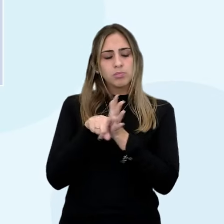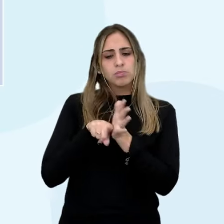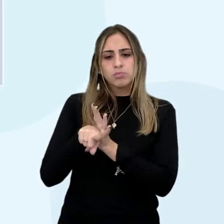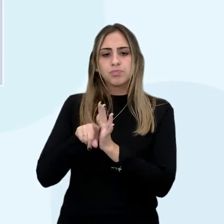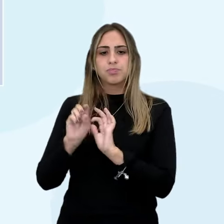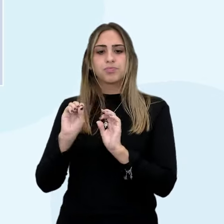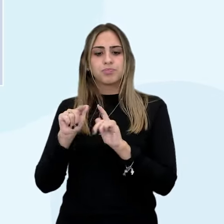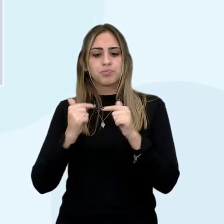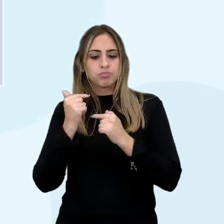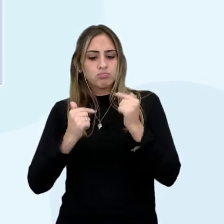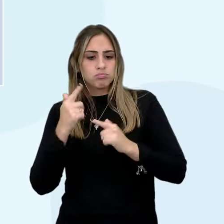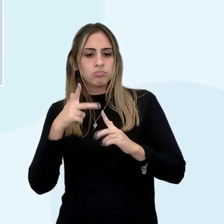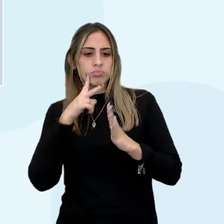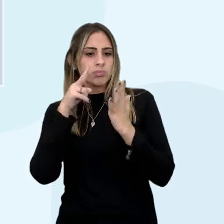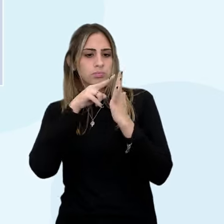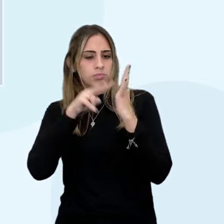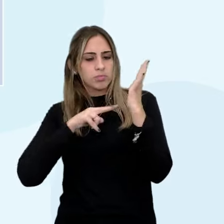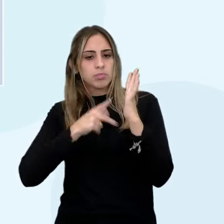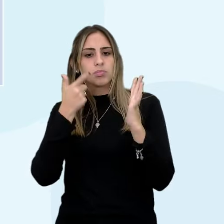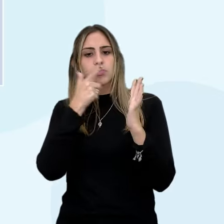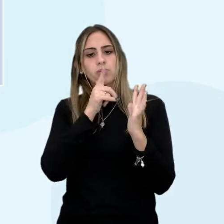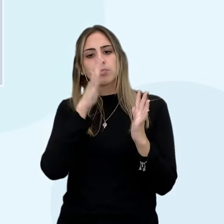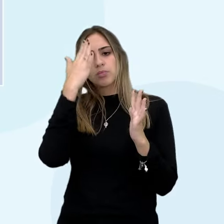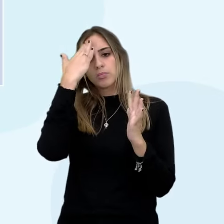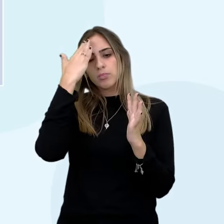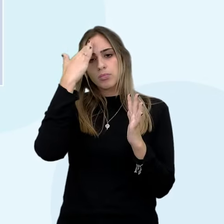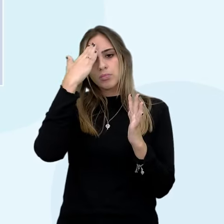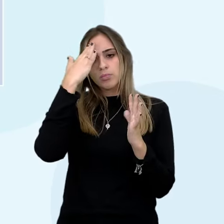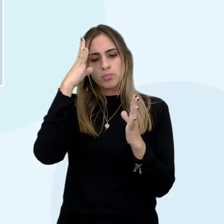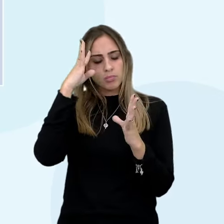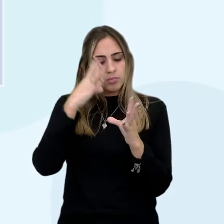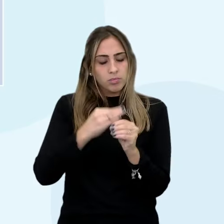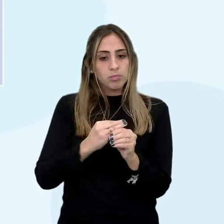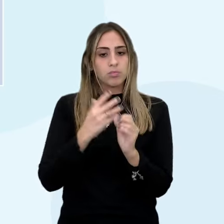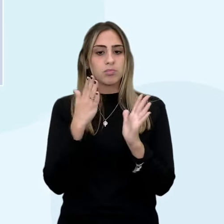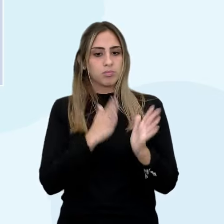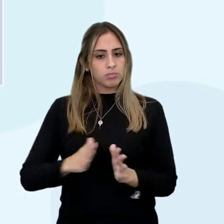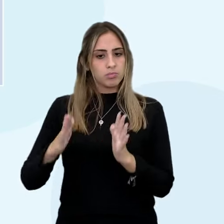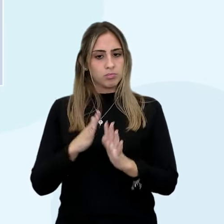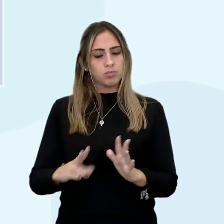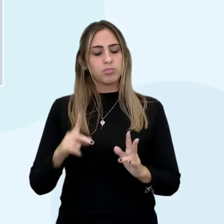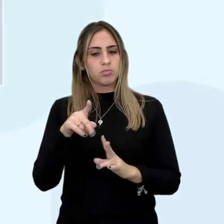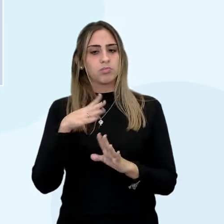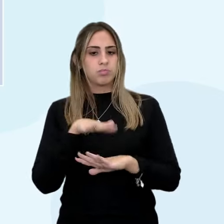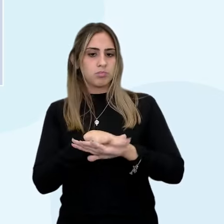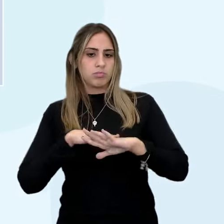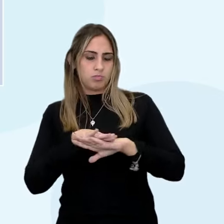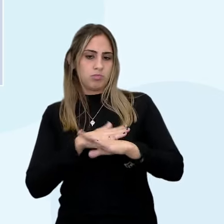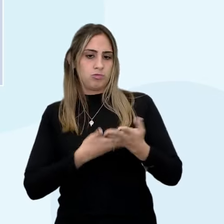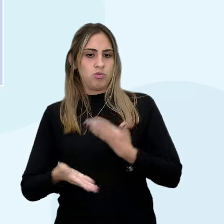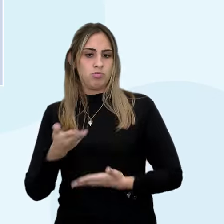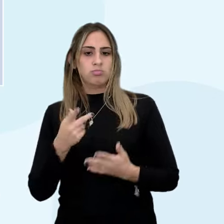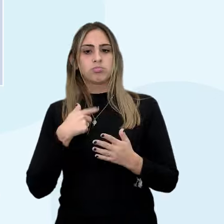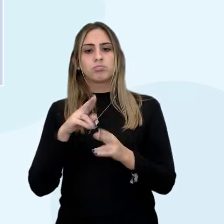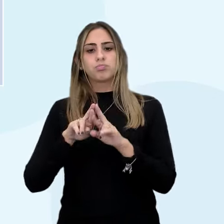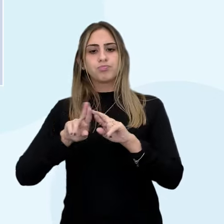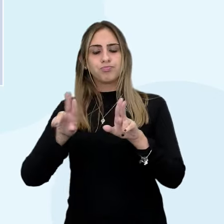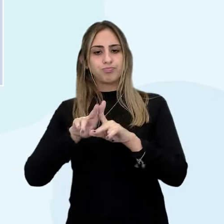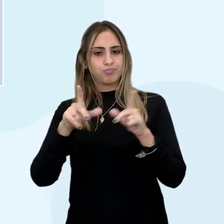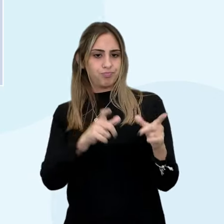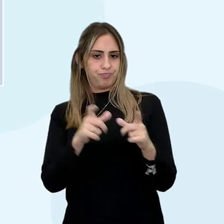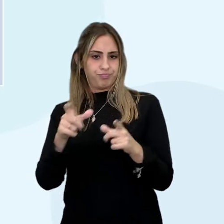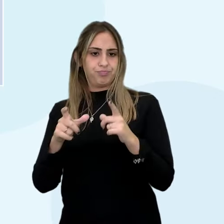o funcionamento das linguagens para interpretar e produzir criticamente os discursos isso é indiferente